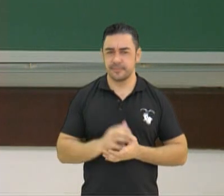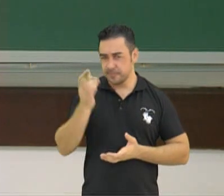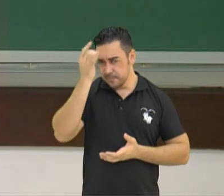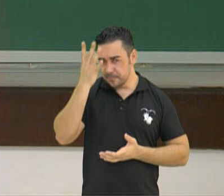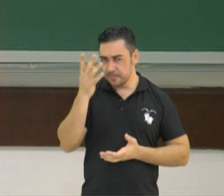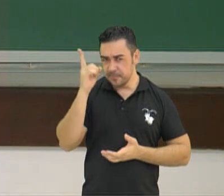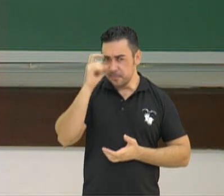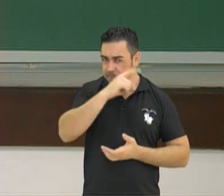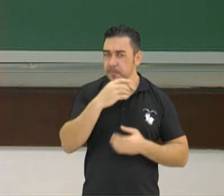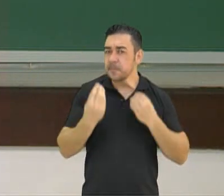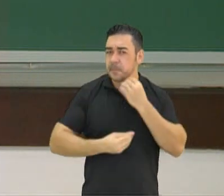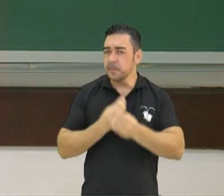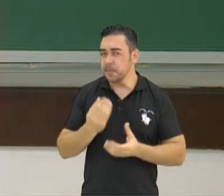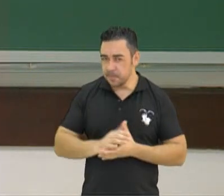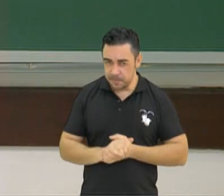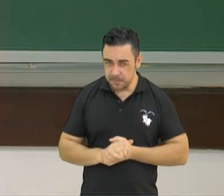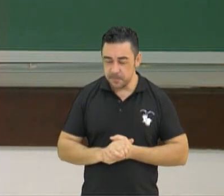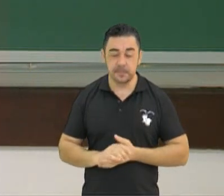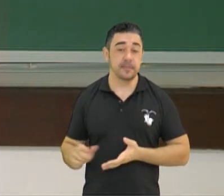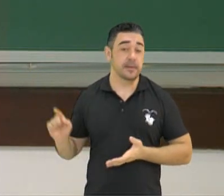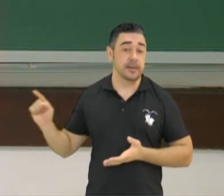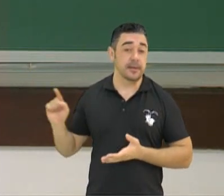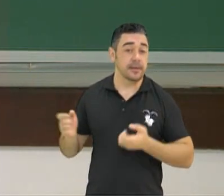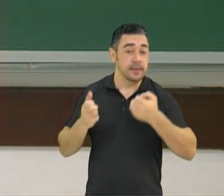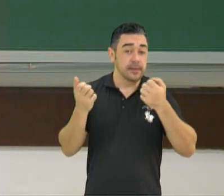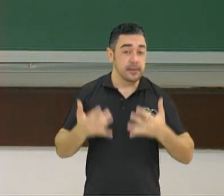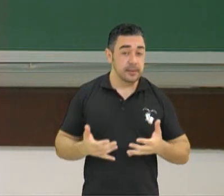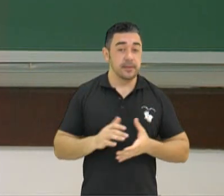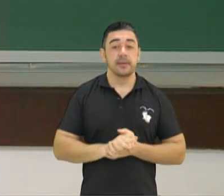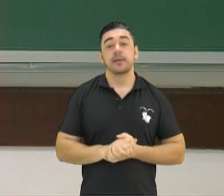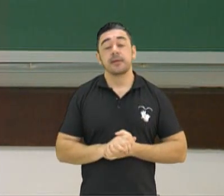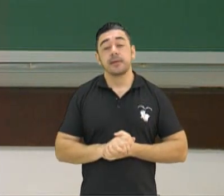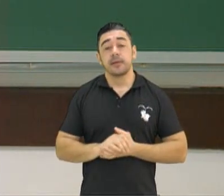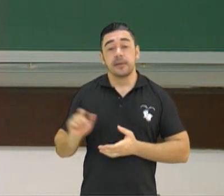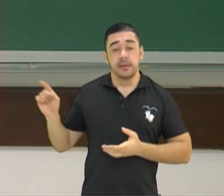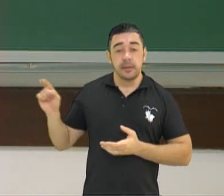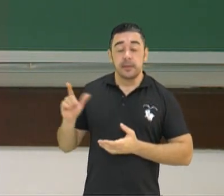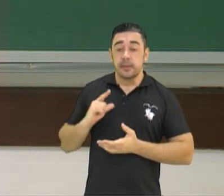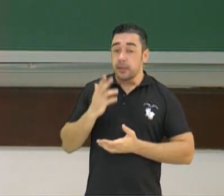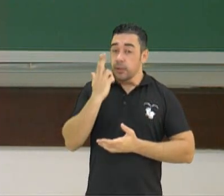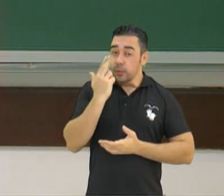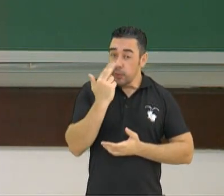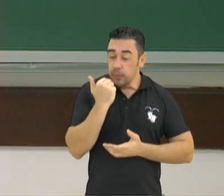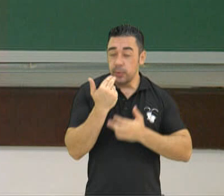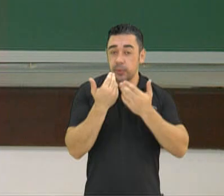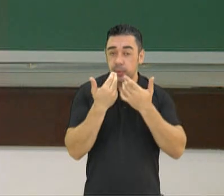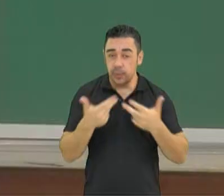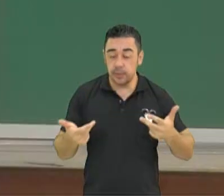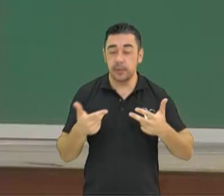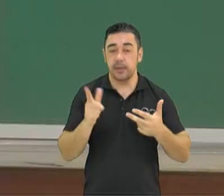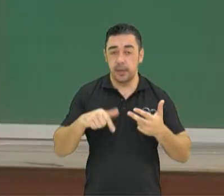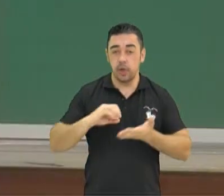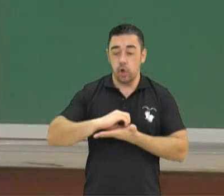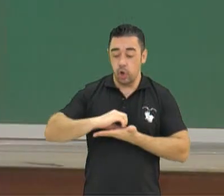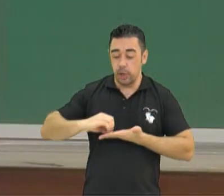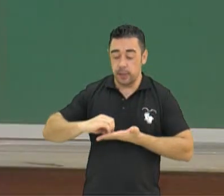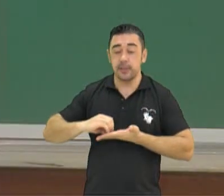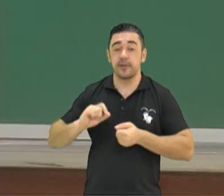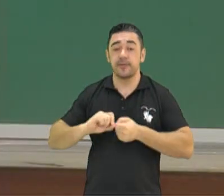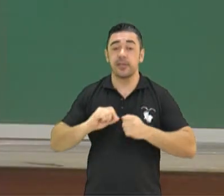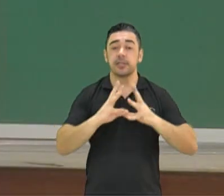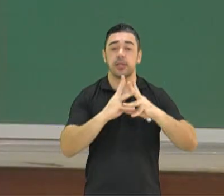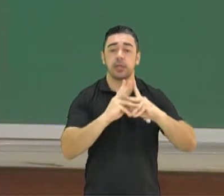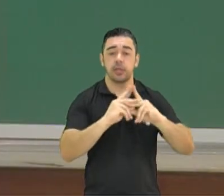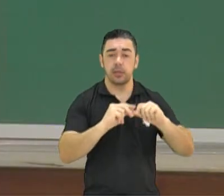Fácil, difícil? Vamos ver aqui, ó. Então, o que está dizendo? Que eles nutrem-se de matéria orgânica e que eles fazem aqui